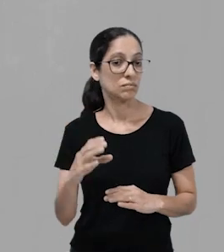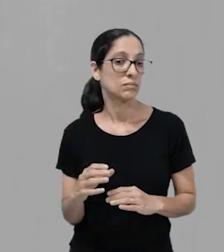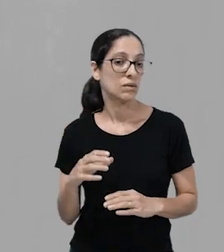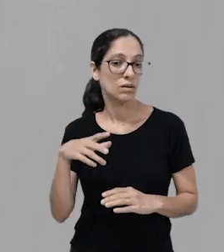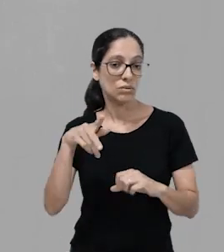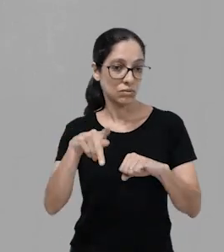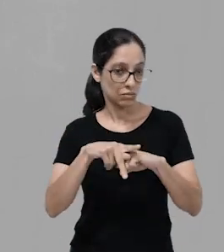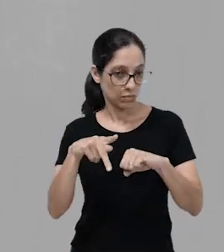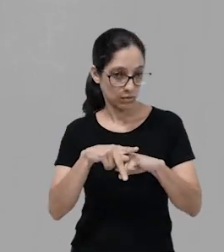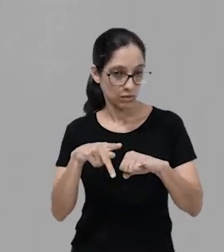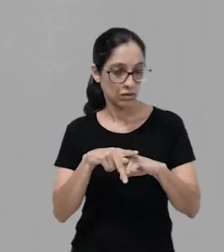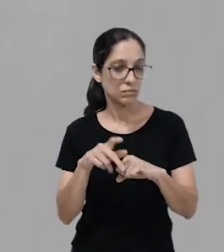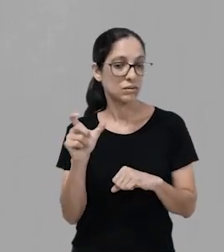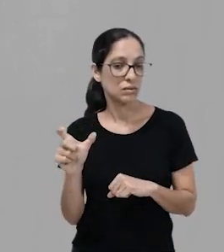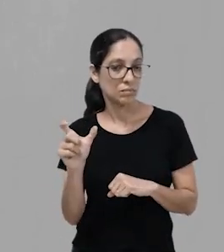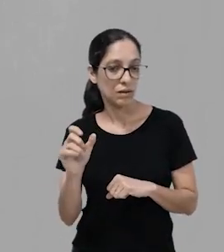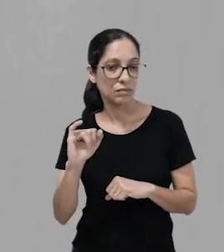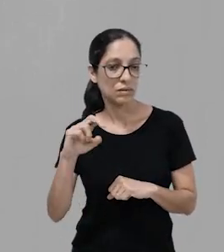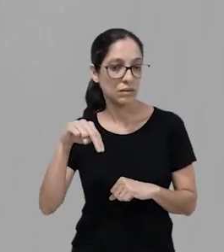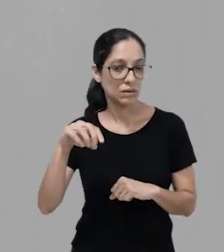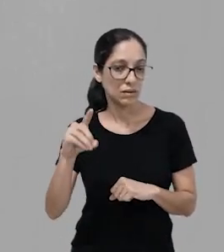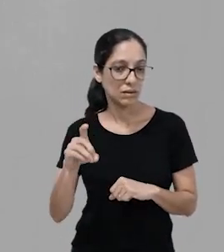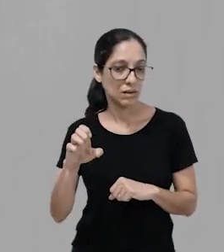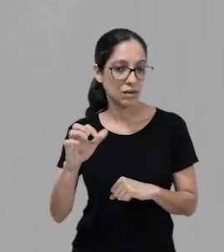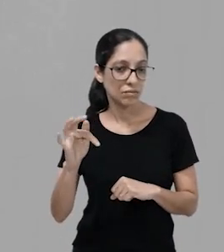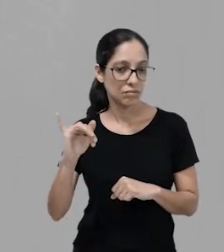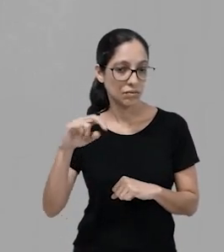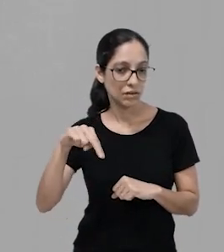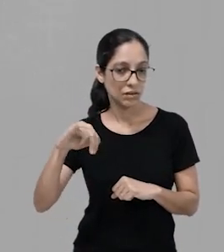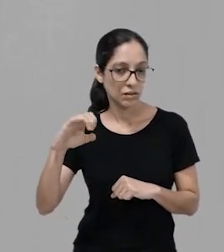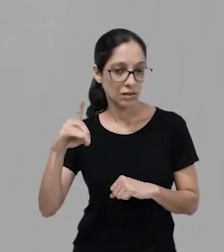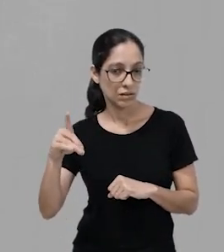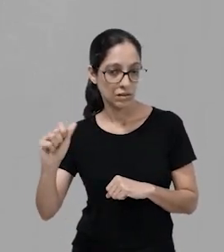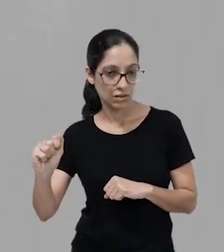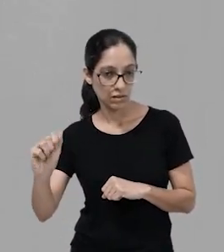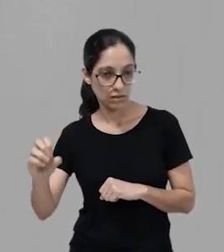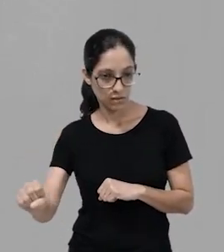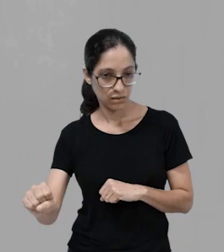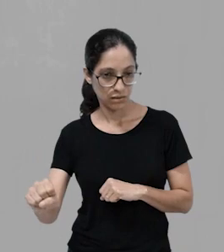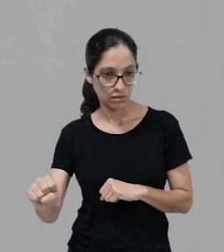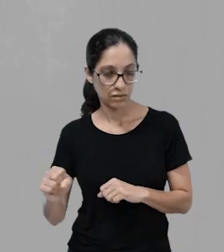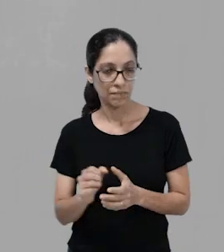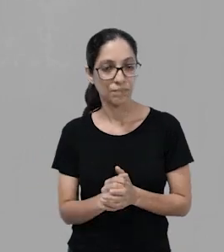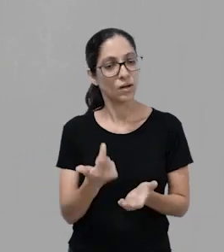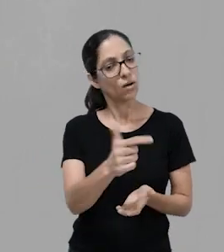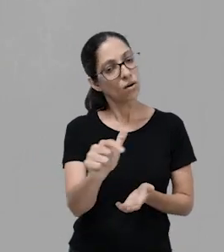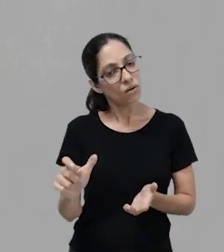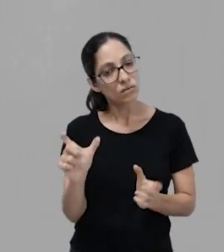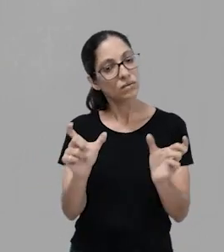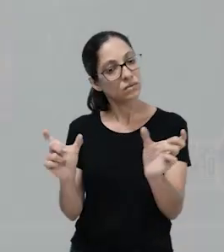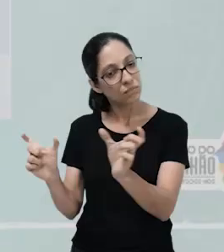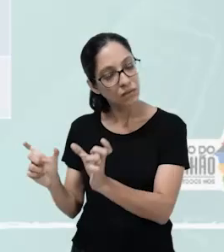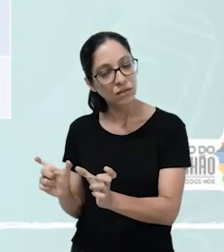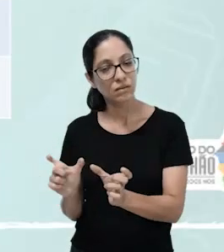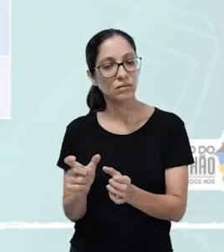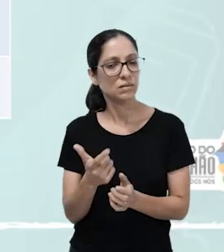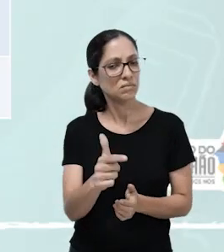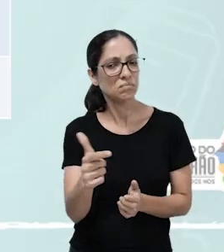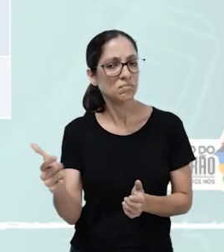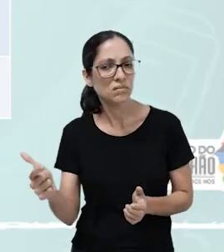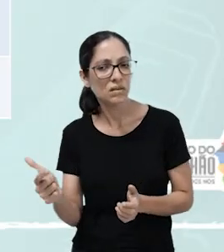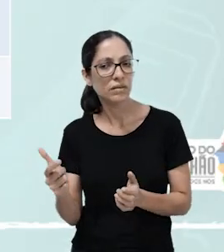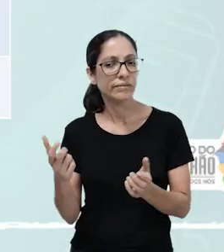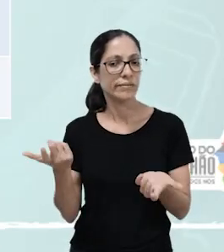palavras indefinidas, tá bom? Sempre considerando a generalização. outras palavras indefinidas,